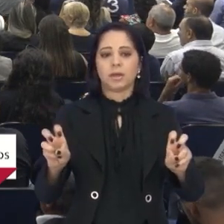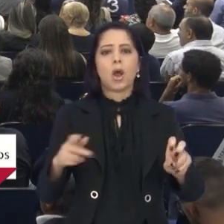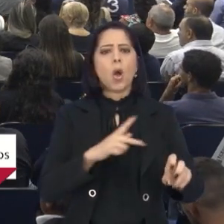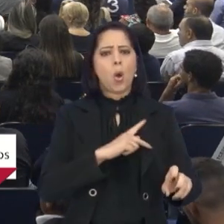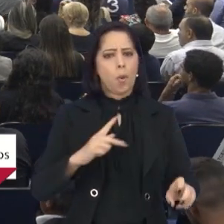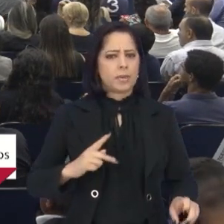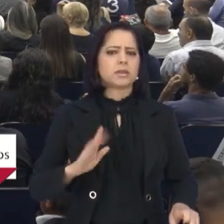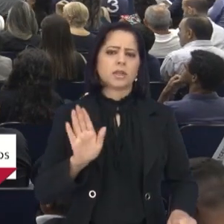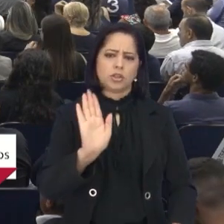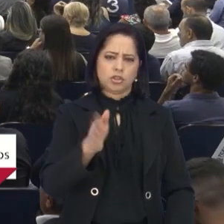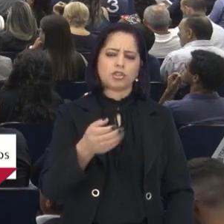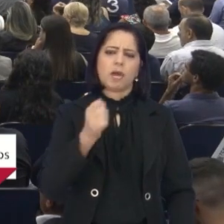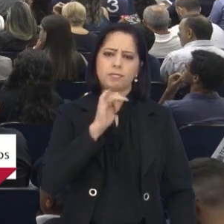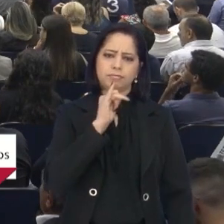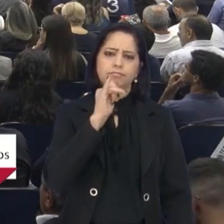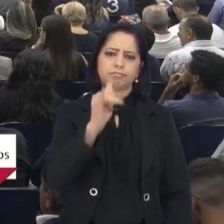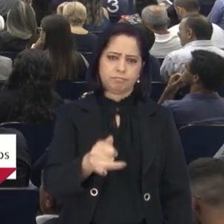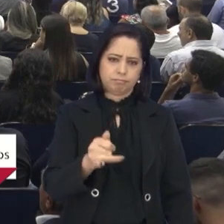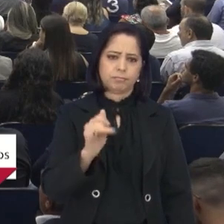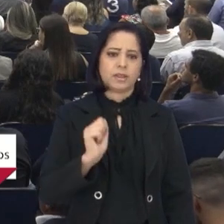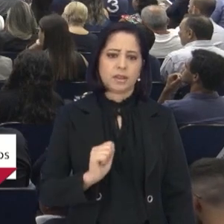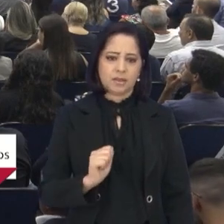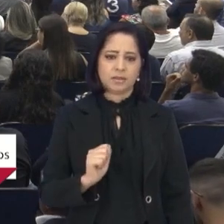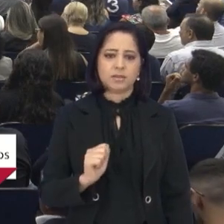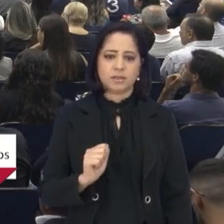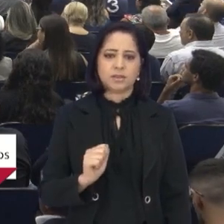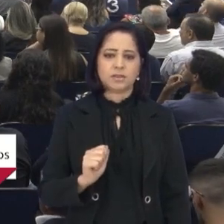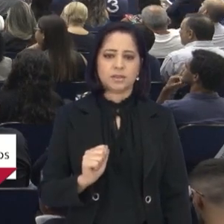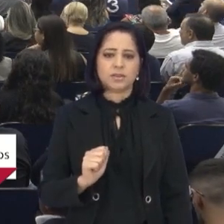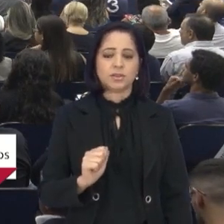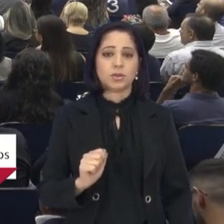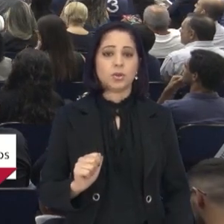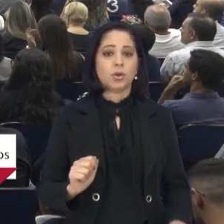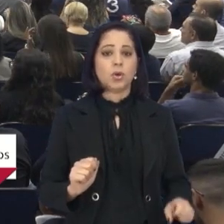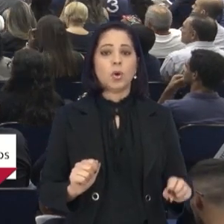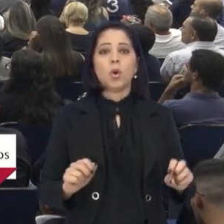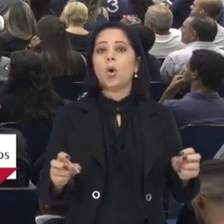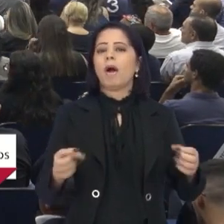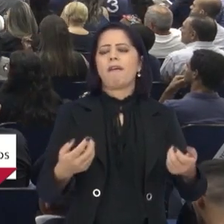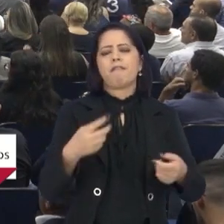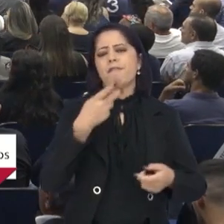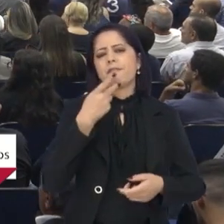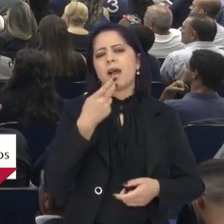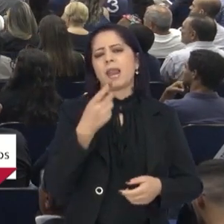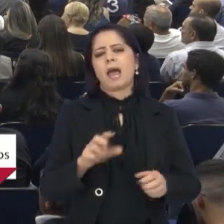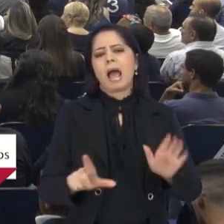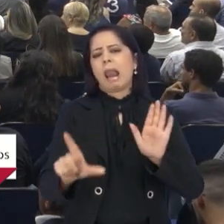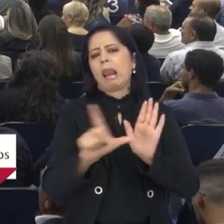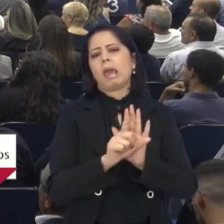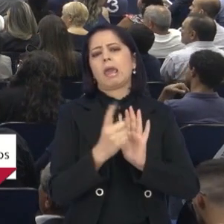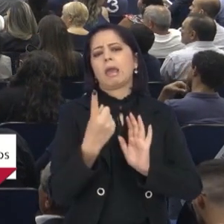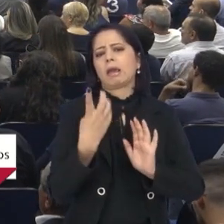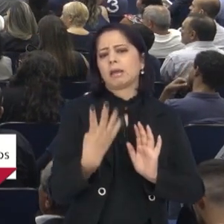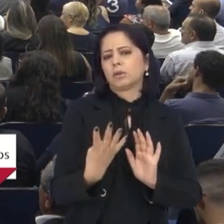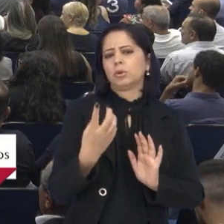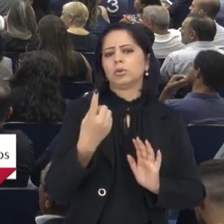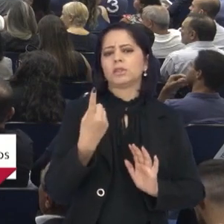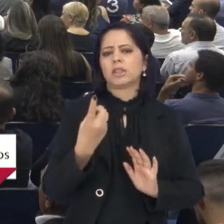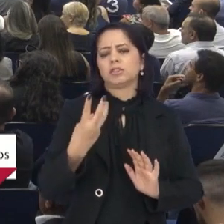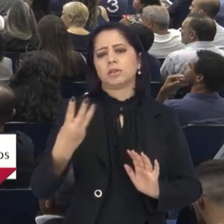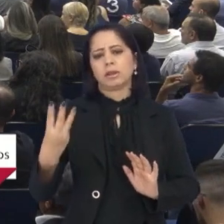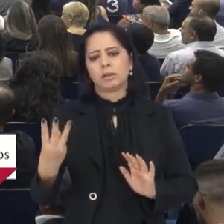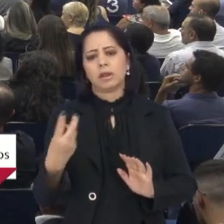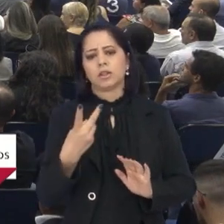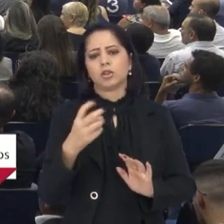Renato mar Costa também fez questão de elencar aqui terceiro setor lei 14133/2021